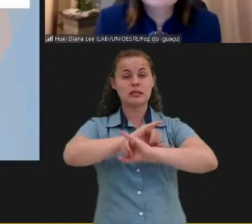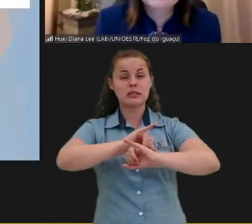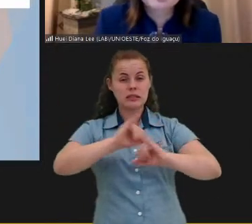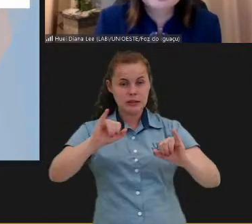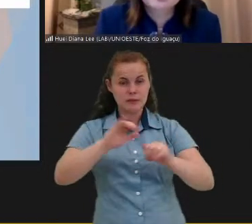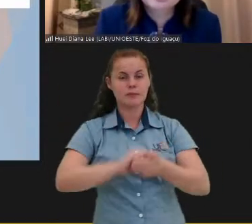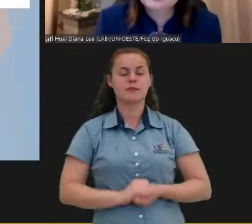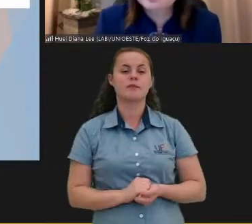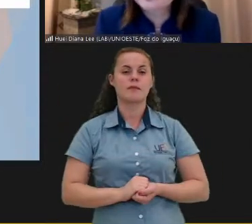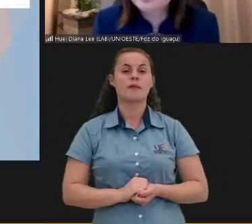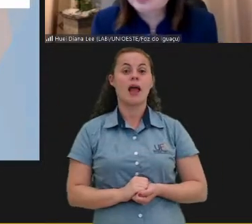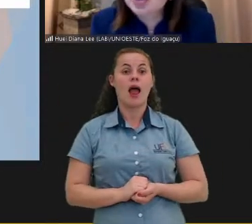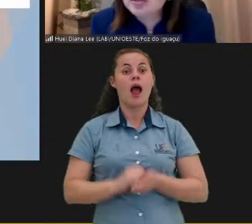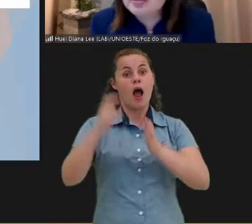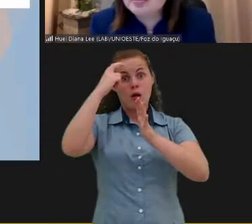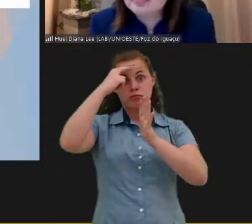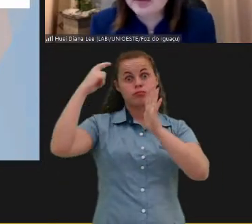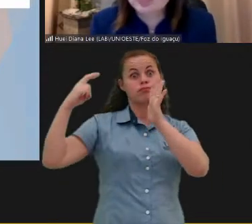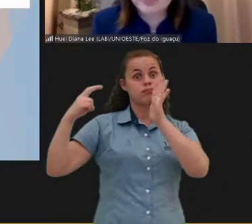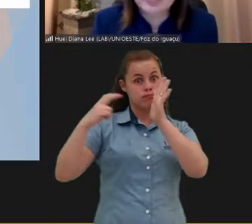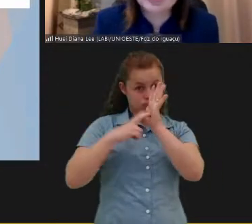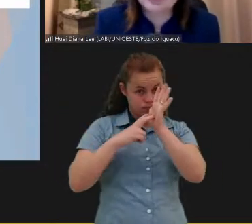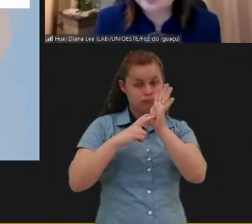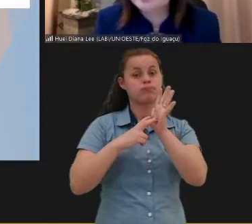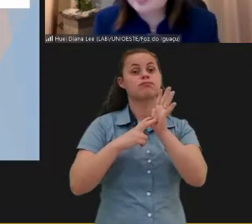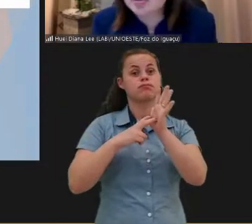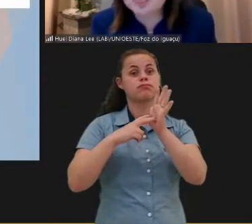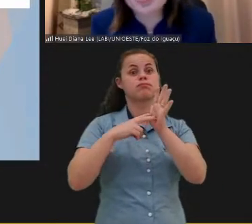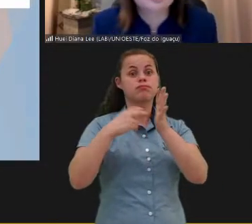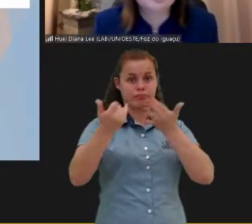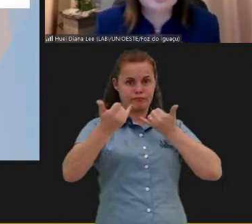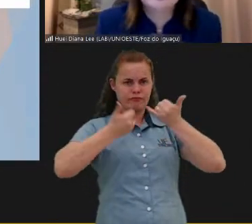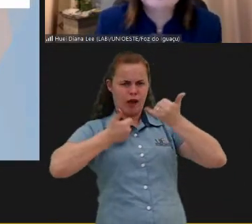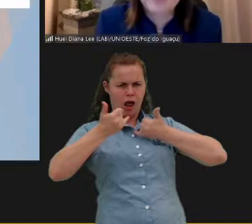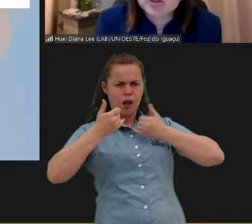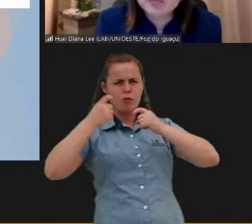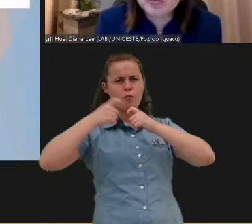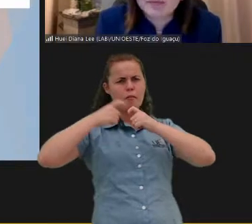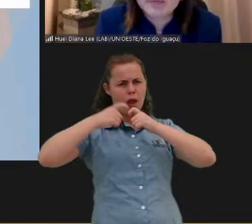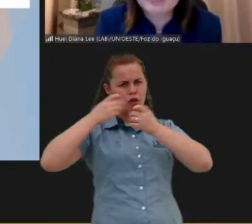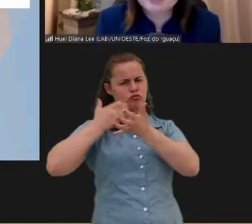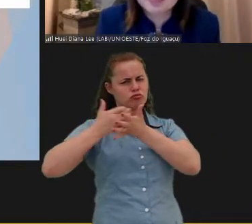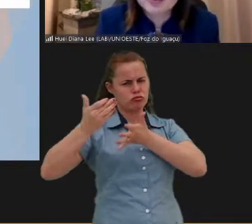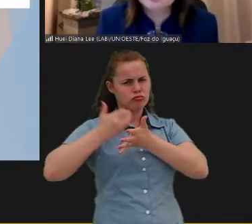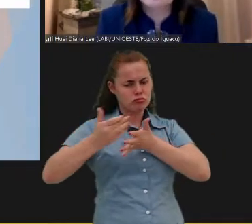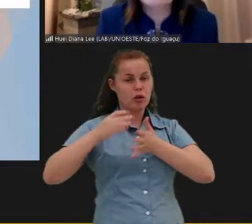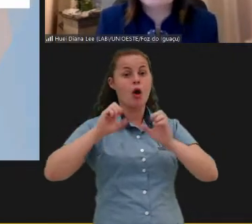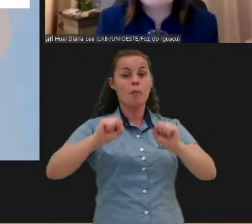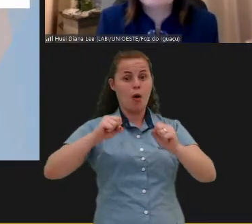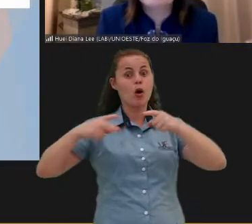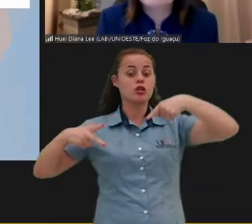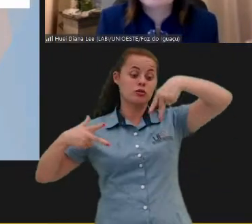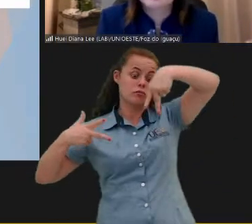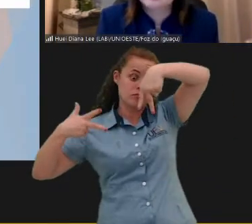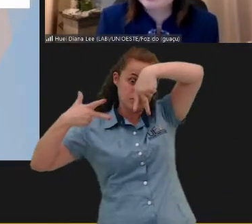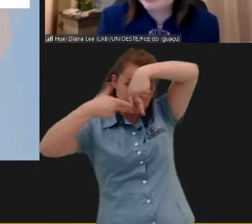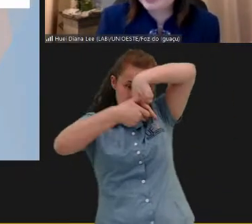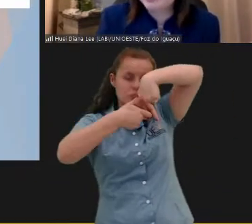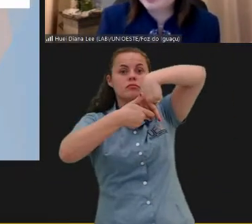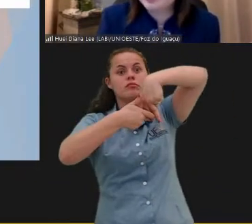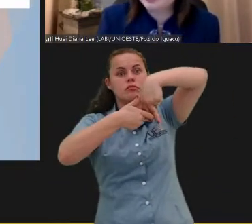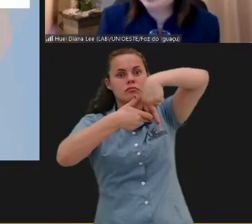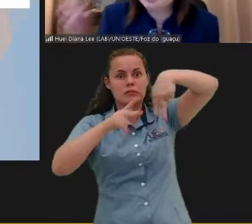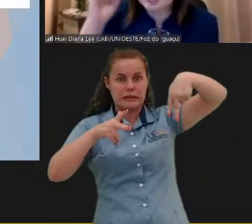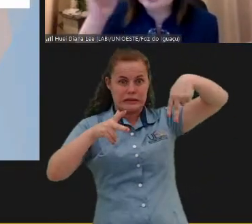um sistema de inteligência artificial diz para o médico, o residente, por exemplo, pode amputar a perna desse paciente. Ele